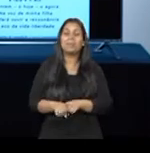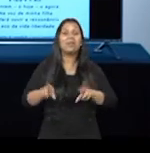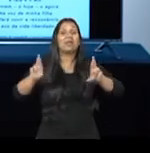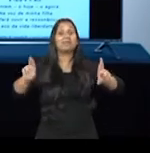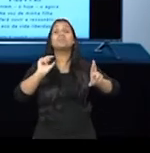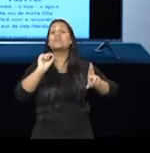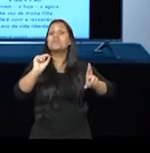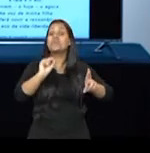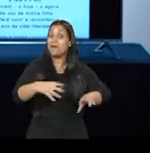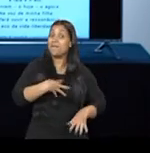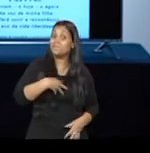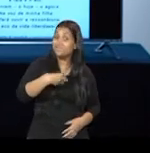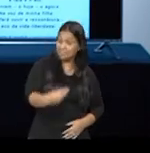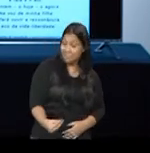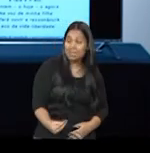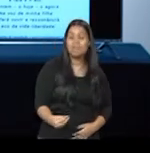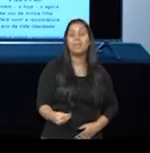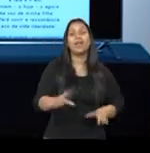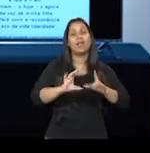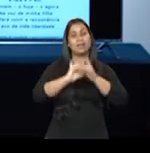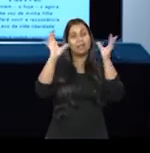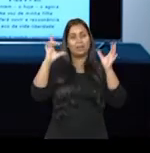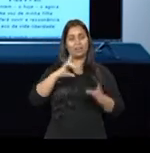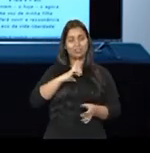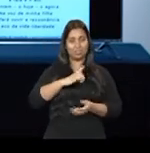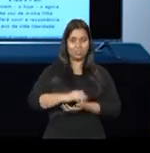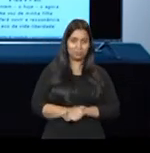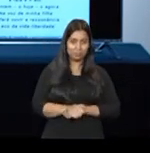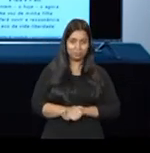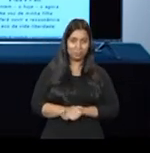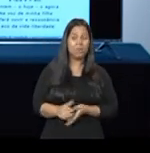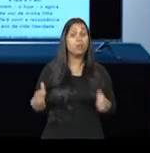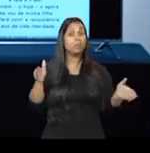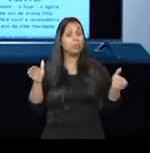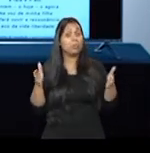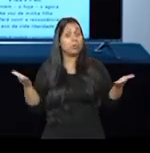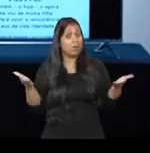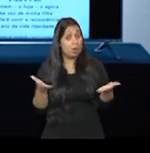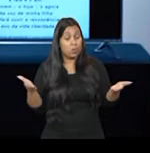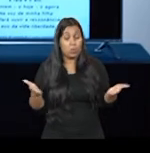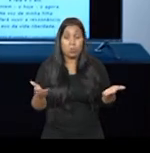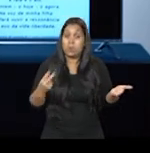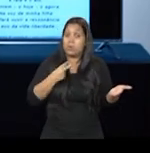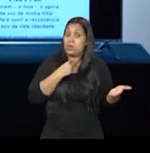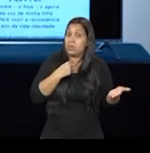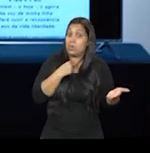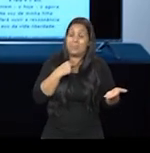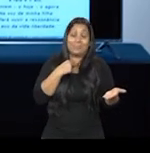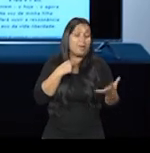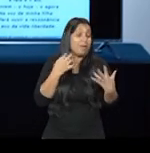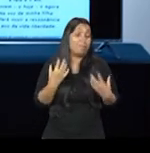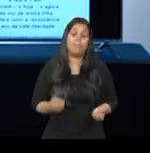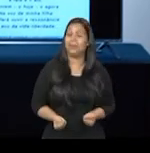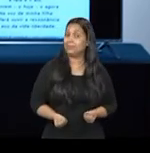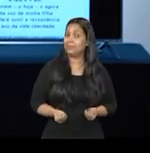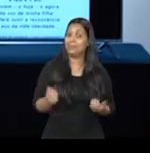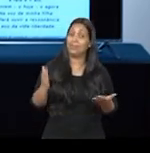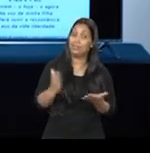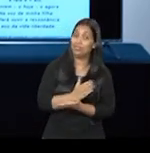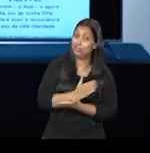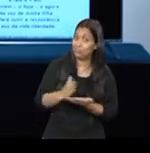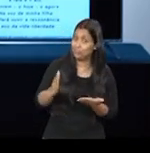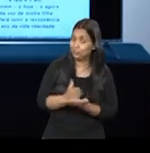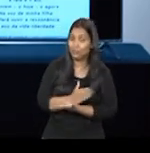esperança de que a voz da filha dela seja a voz da liberdade, pessoal. No período que nós estamos, não dá para aceitar mais a